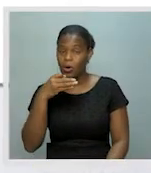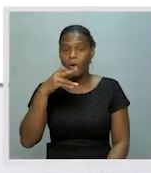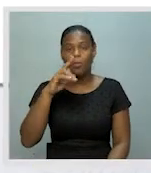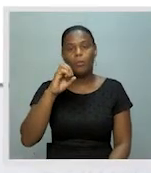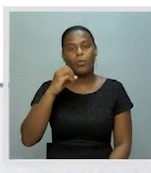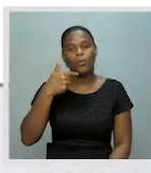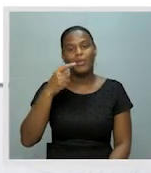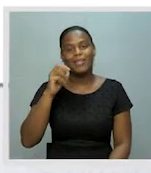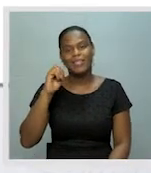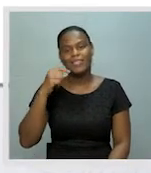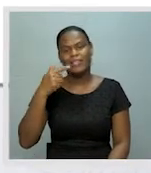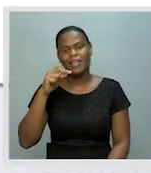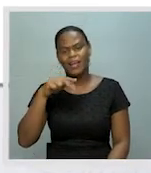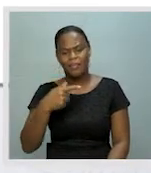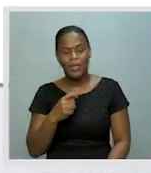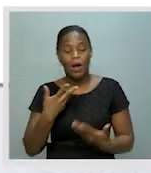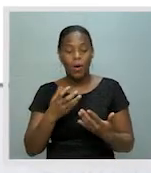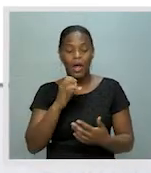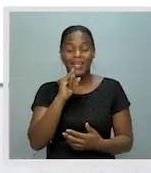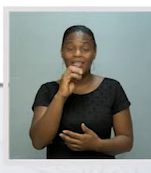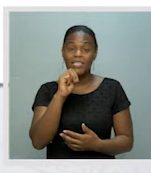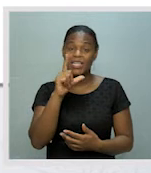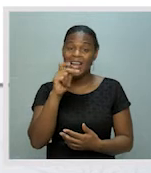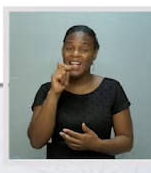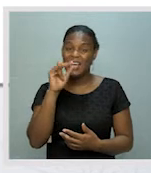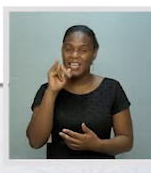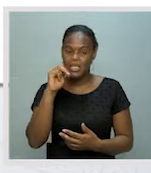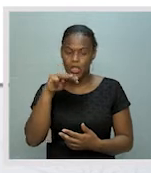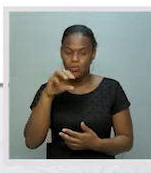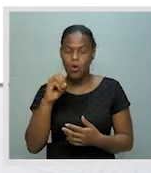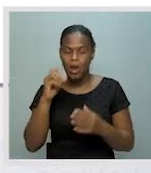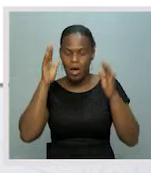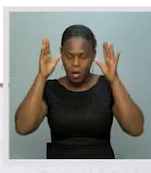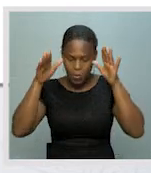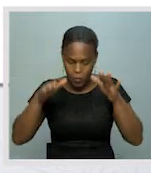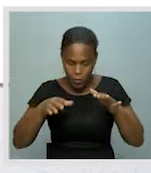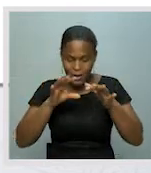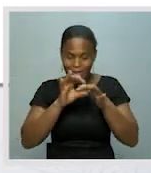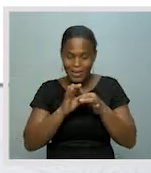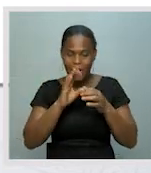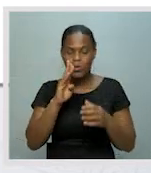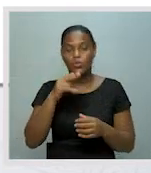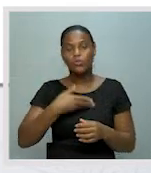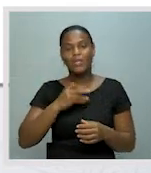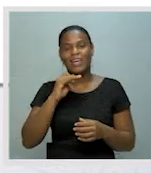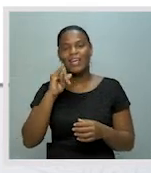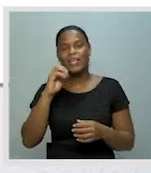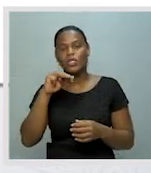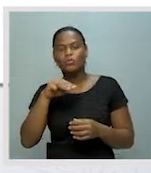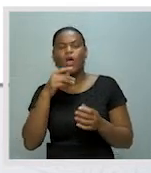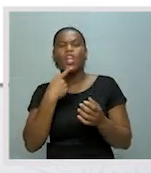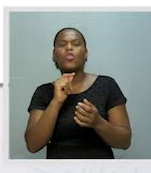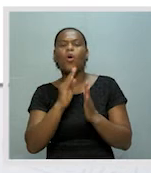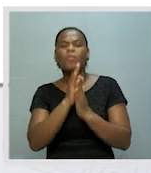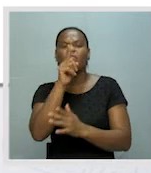islamismo. É uma religião monoteísta e tem raízes comuns com o judaísmo. A entidade sagrada é denominada de Alá.